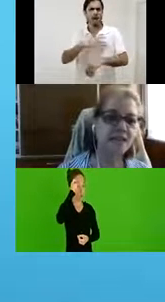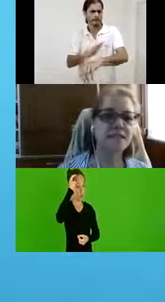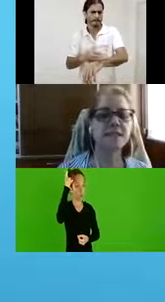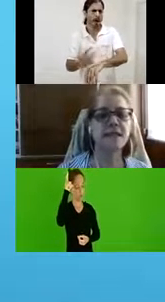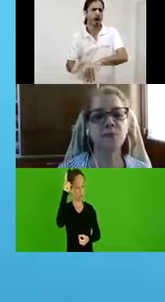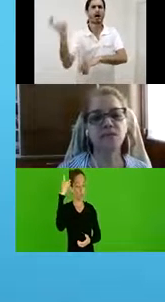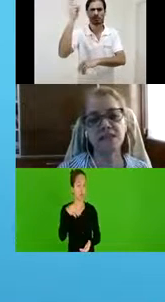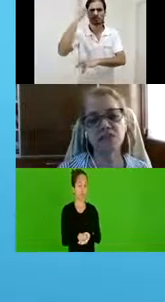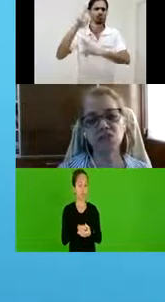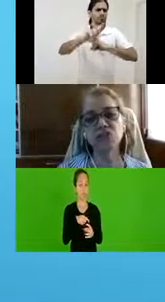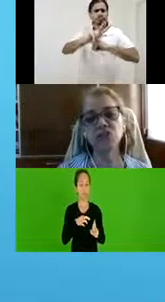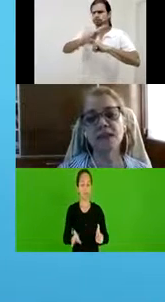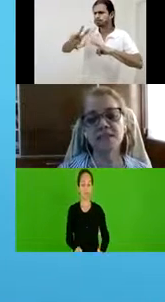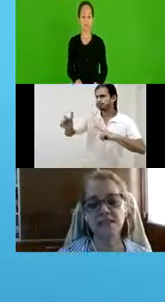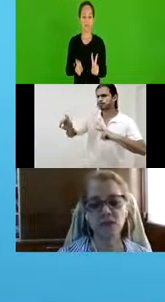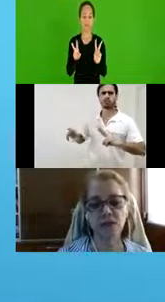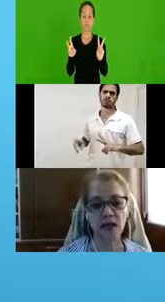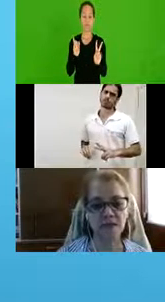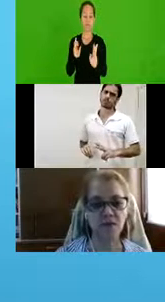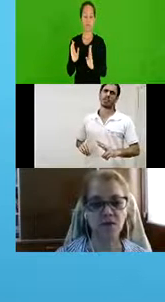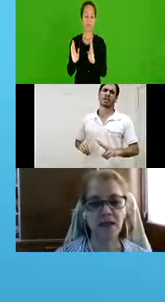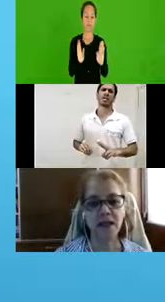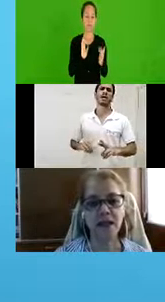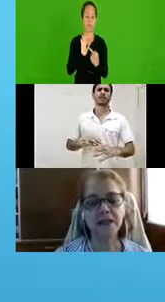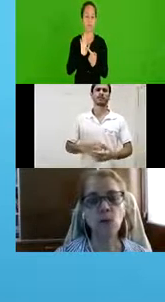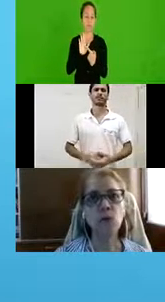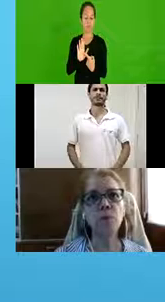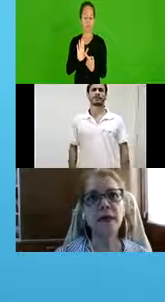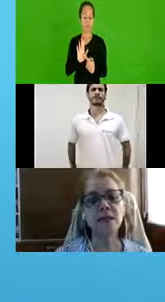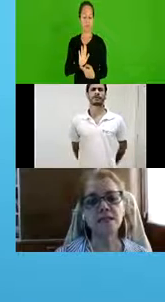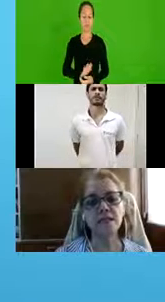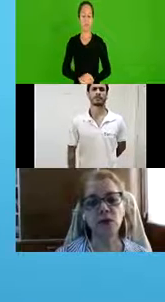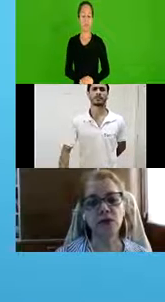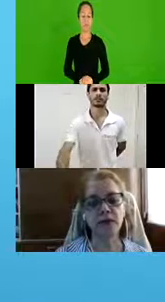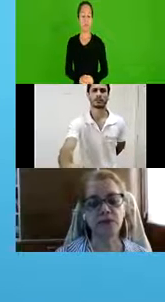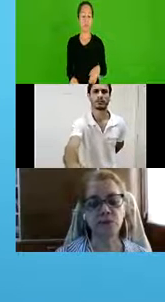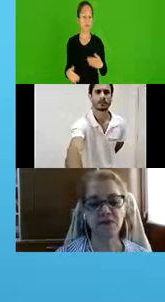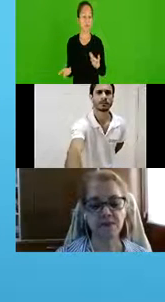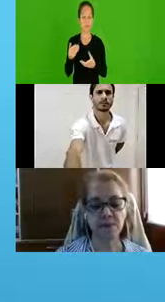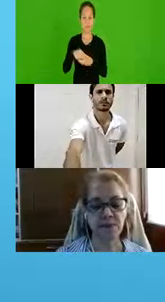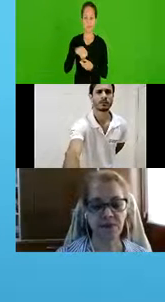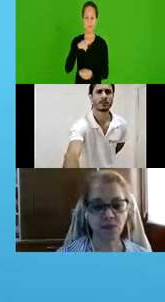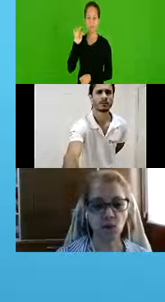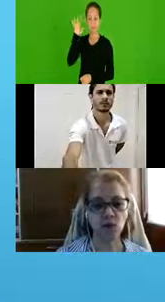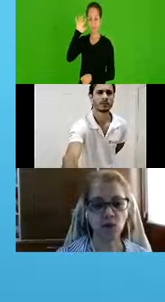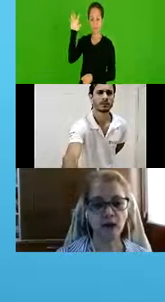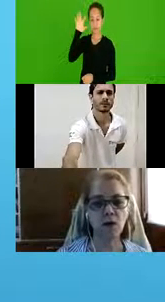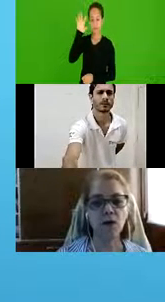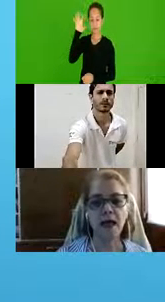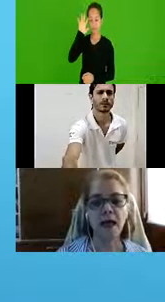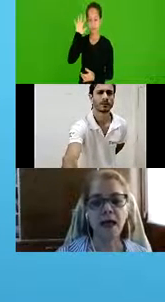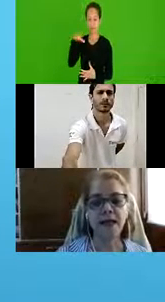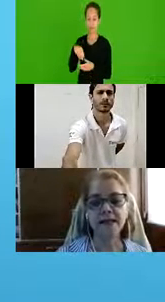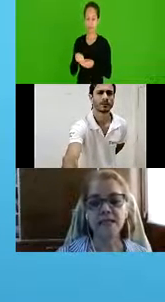diferenciadas desse processo de institucionalização da educação. Então, por meio dessa teoria da privação cultural,